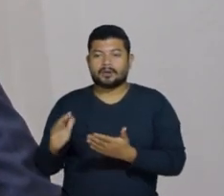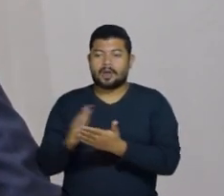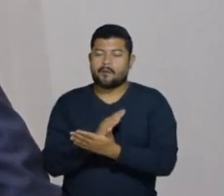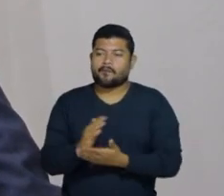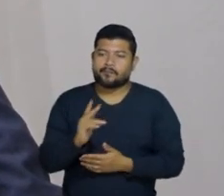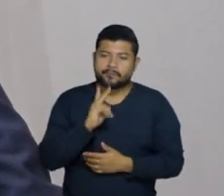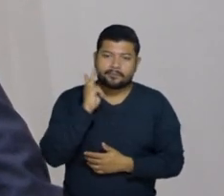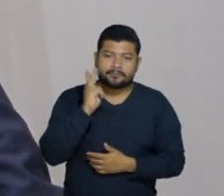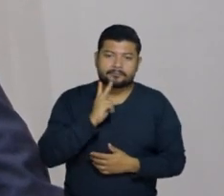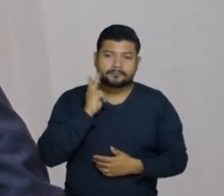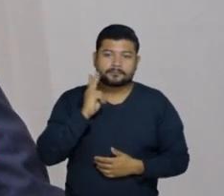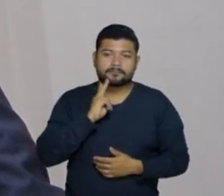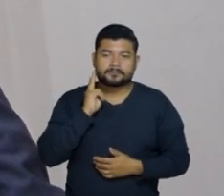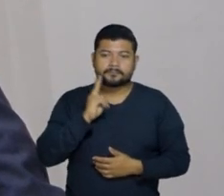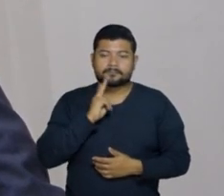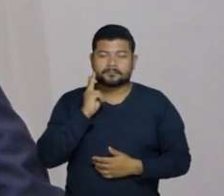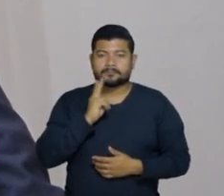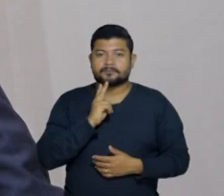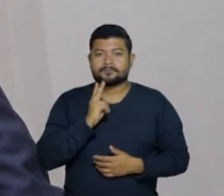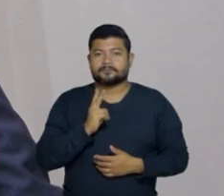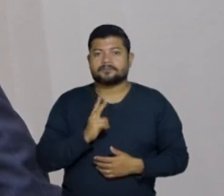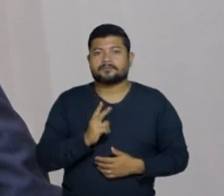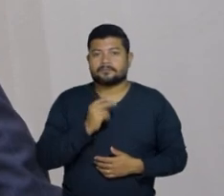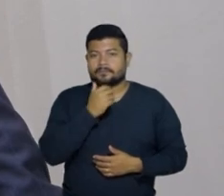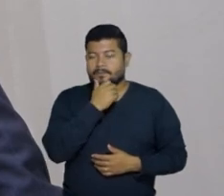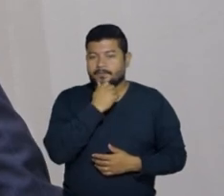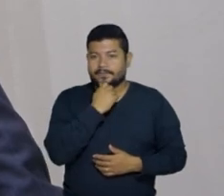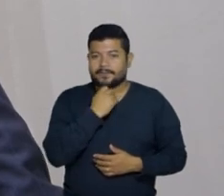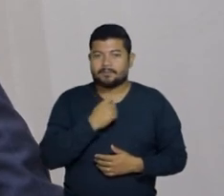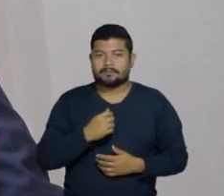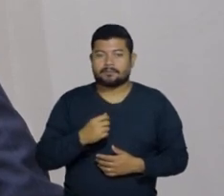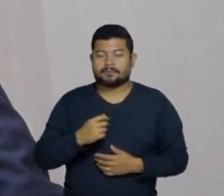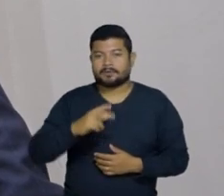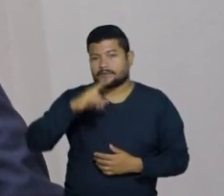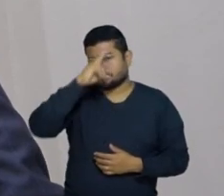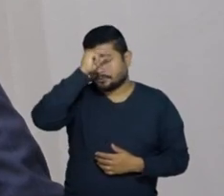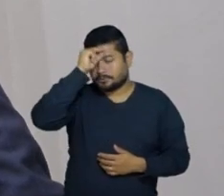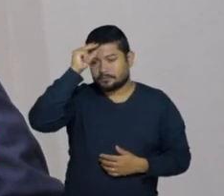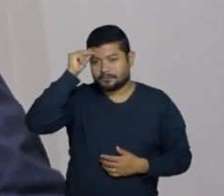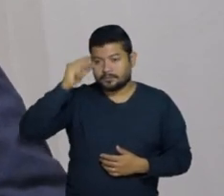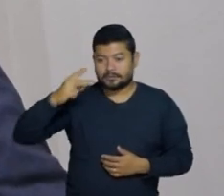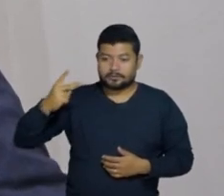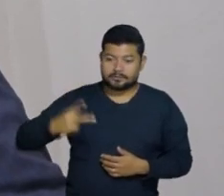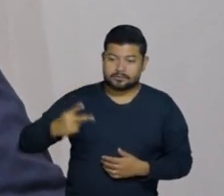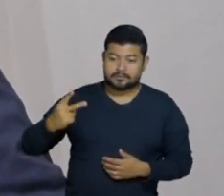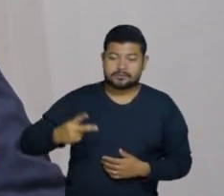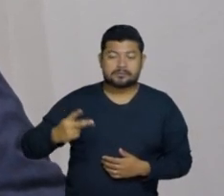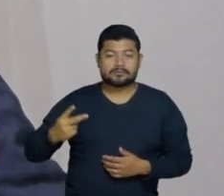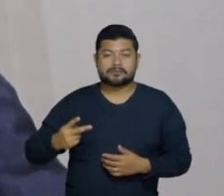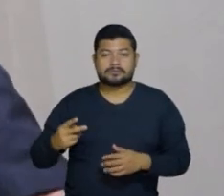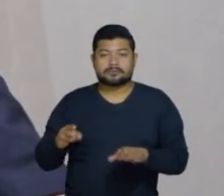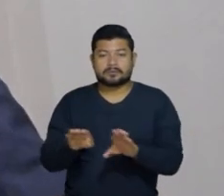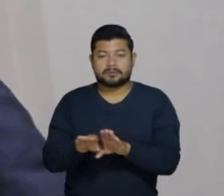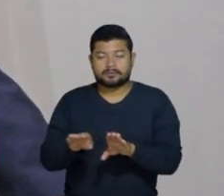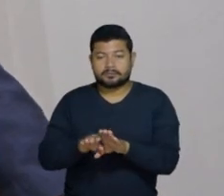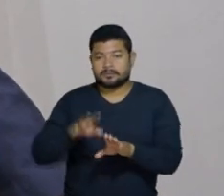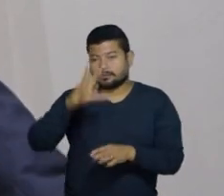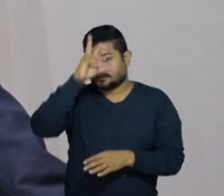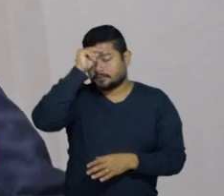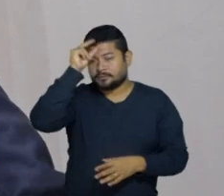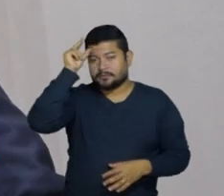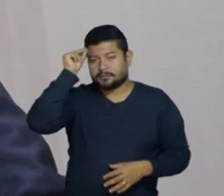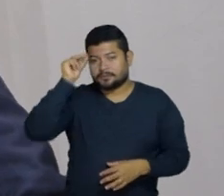vereadores, vereadoras, vice-prefeitos, prefeitos, prefeitas,